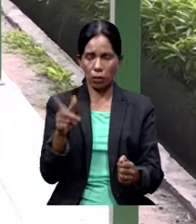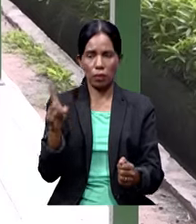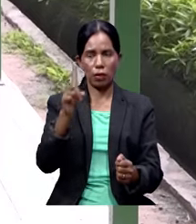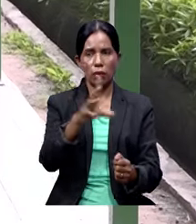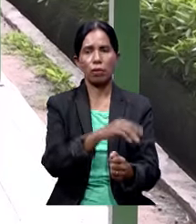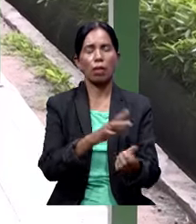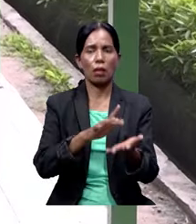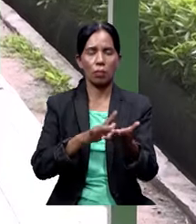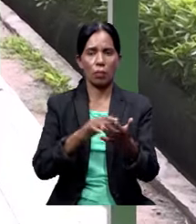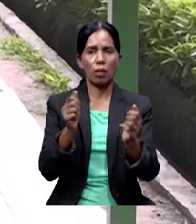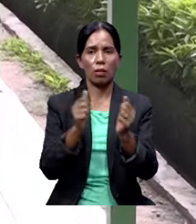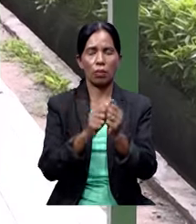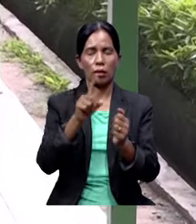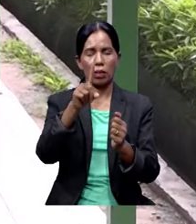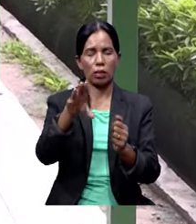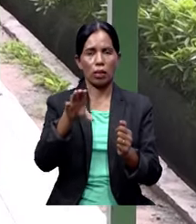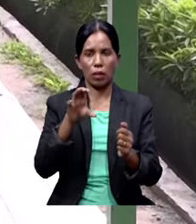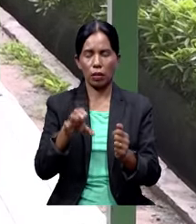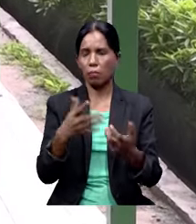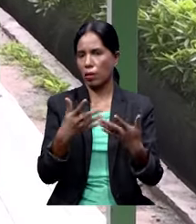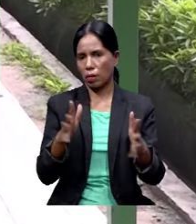ao moro item atusida maka laíha.